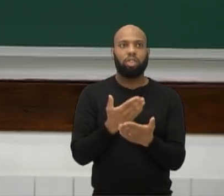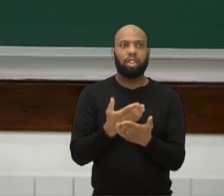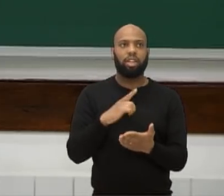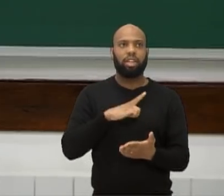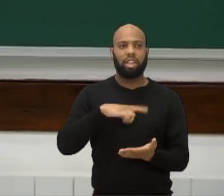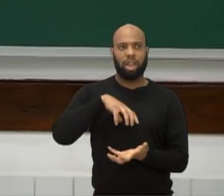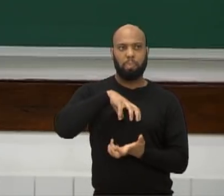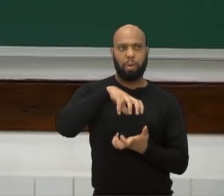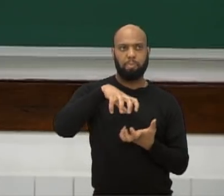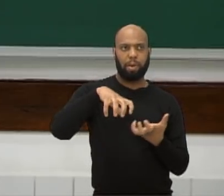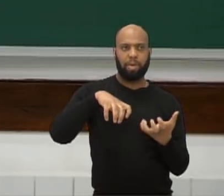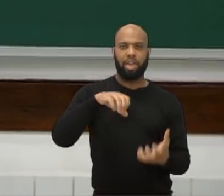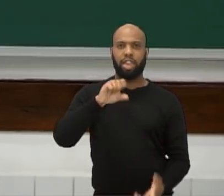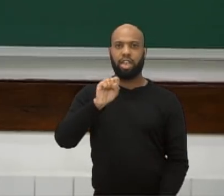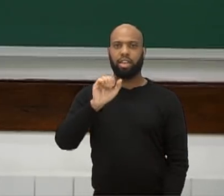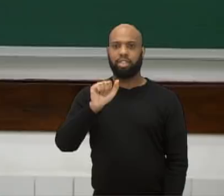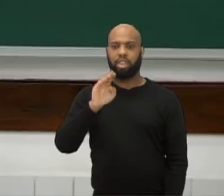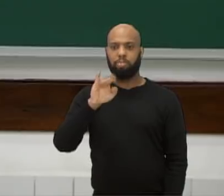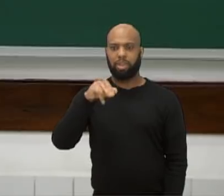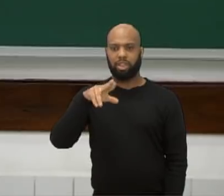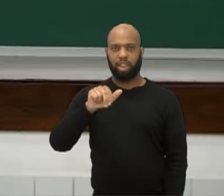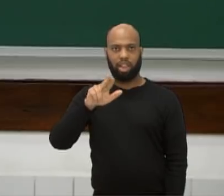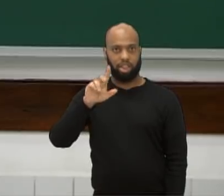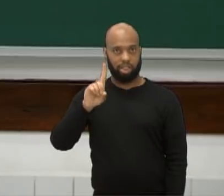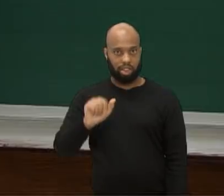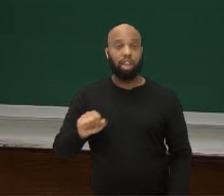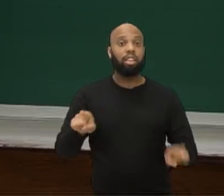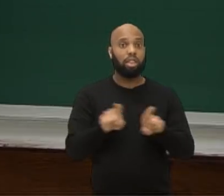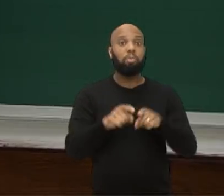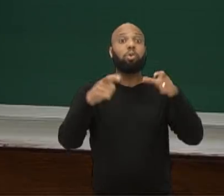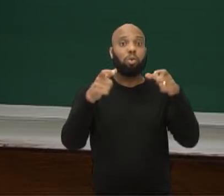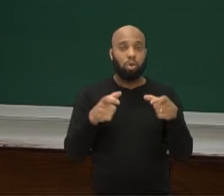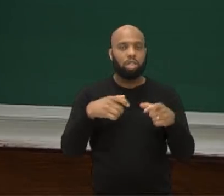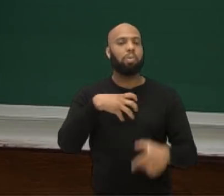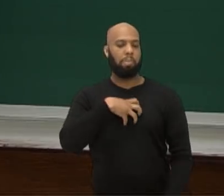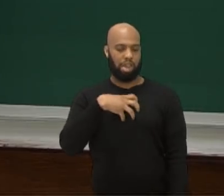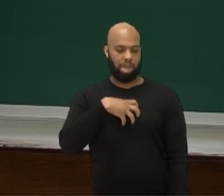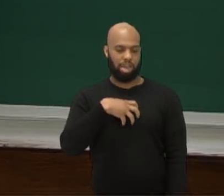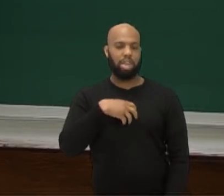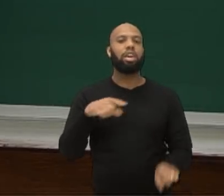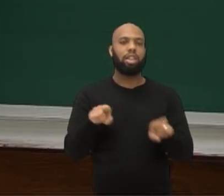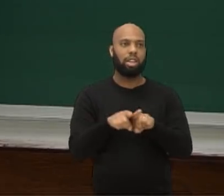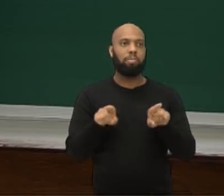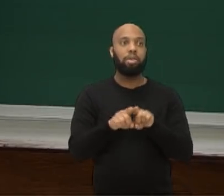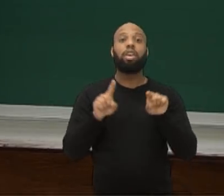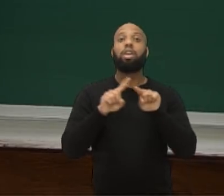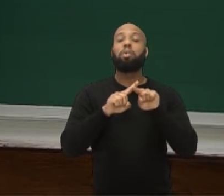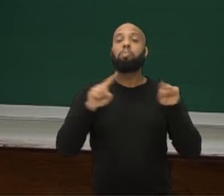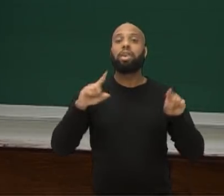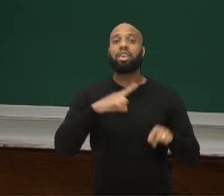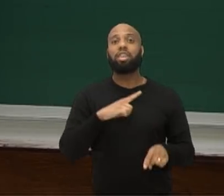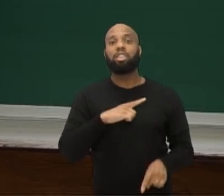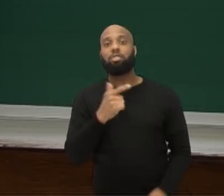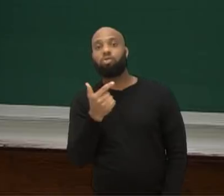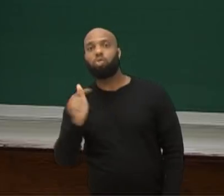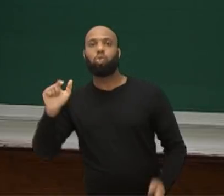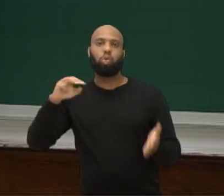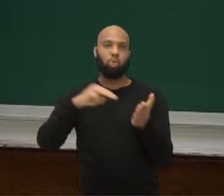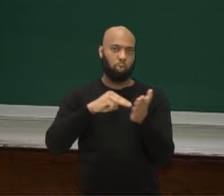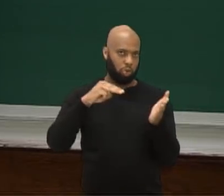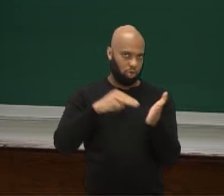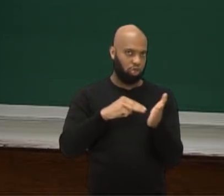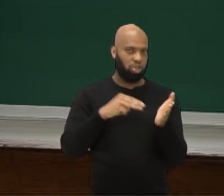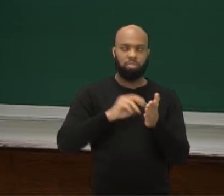a revolta sabinada, que também aconteceu na Bahia, mas teve